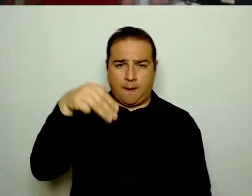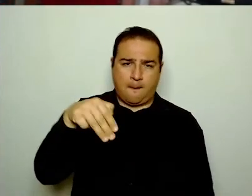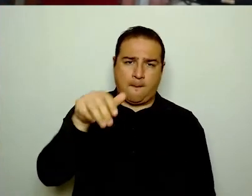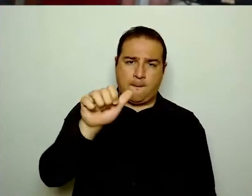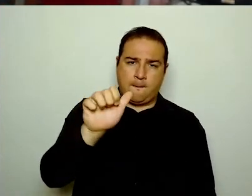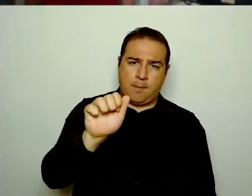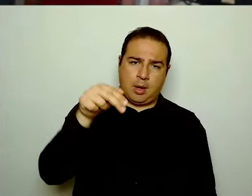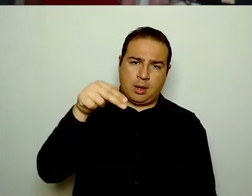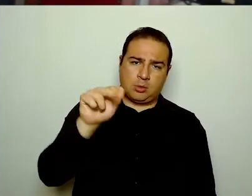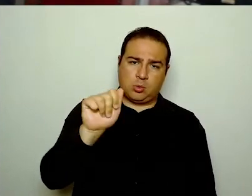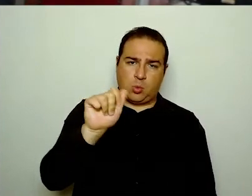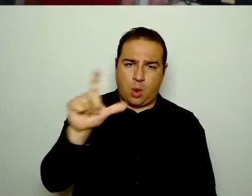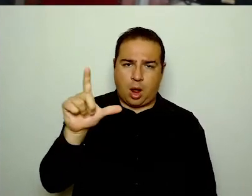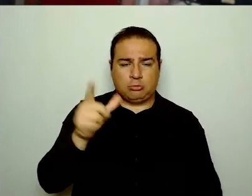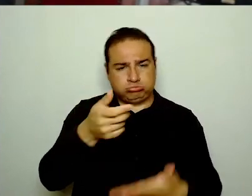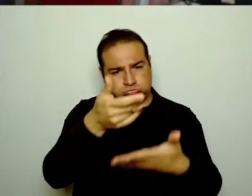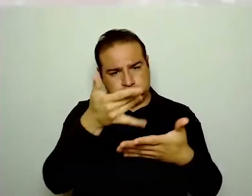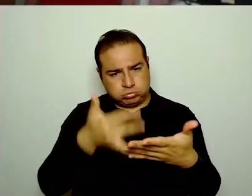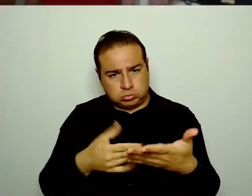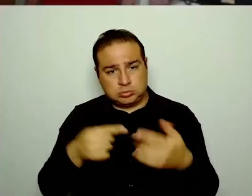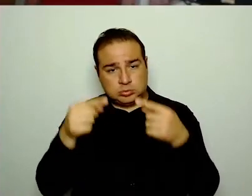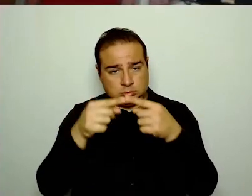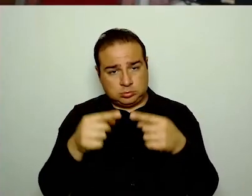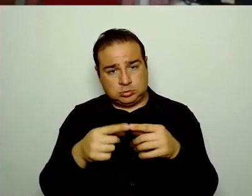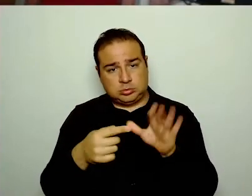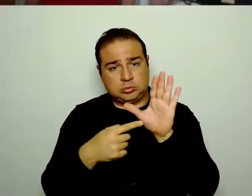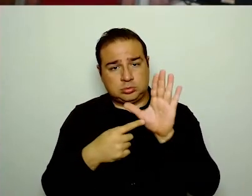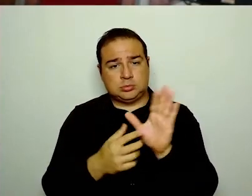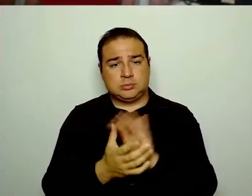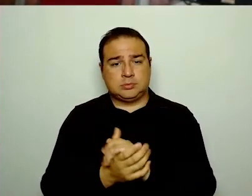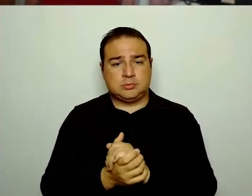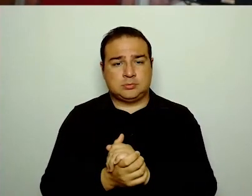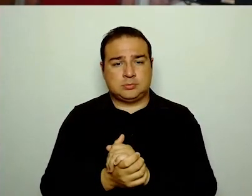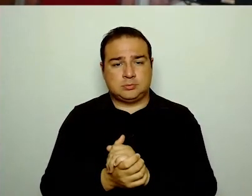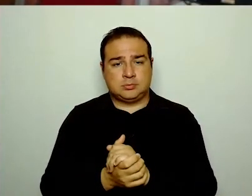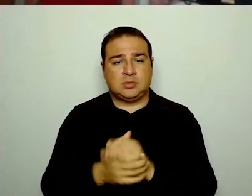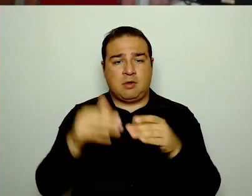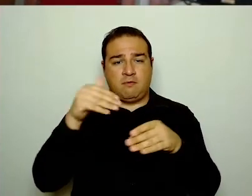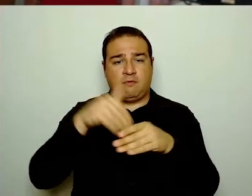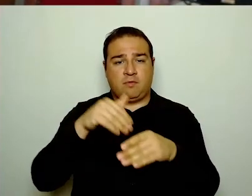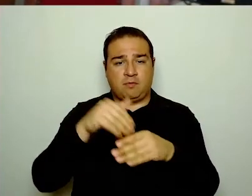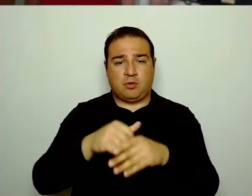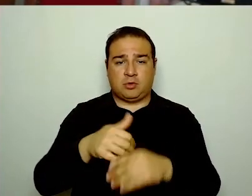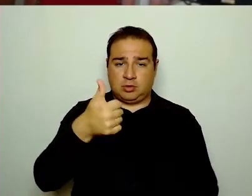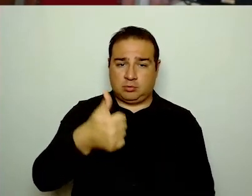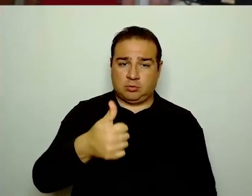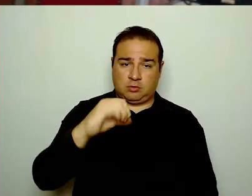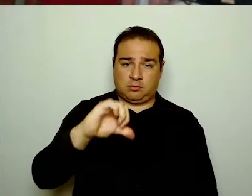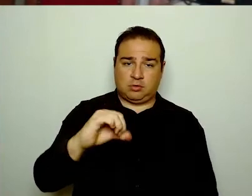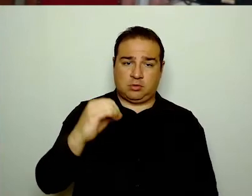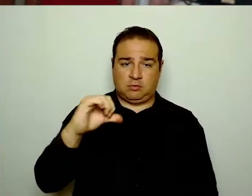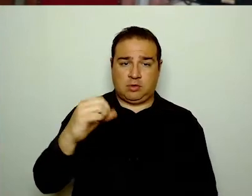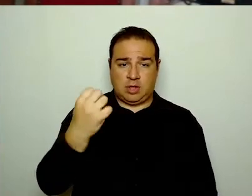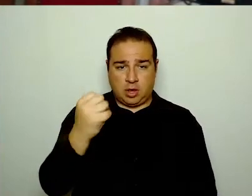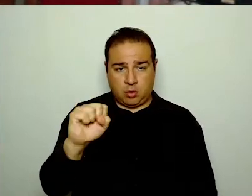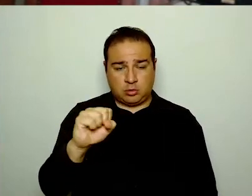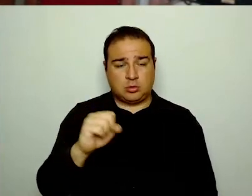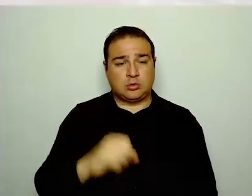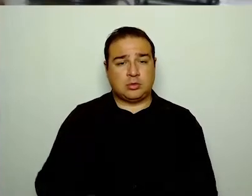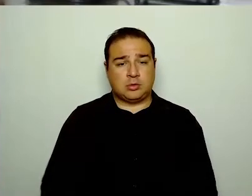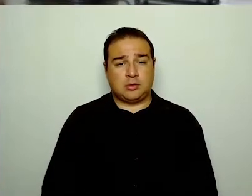será feito as eleições. Este é o manual das eleições de